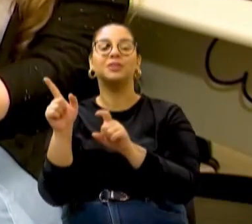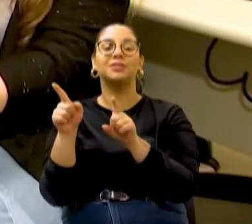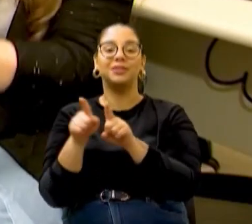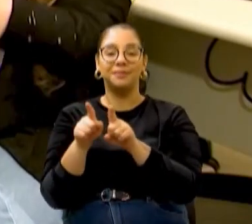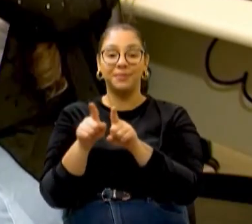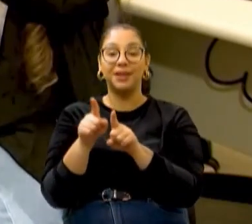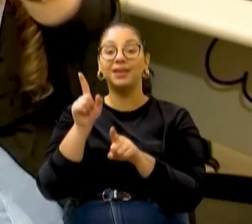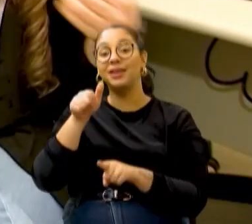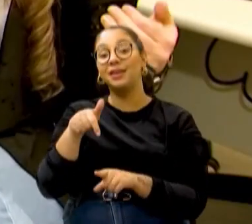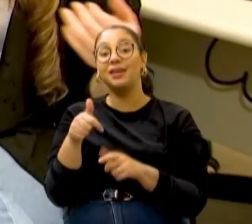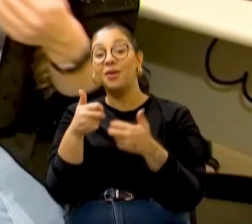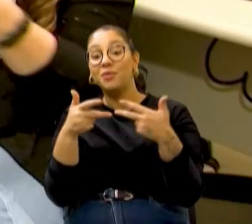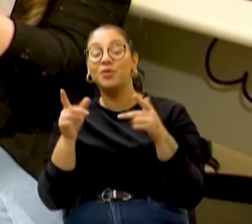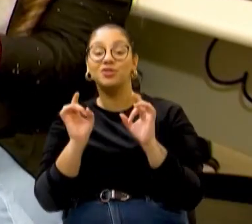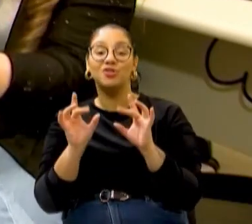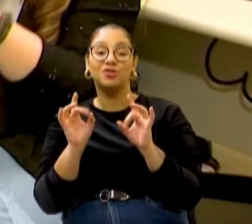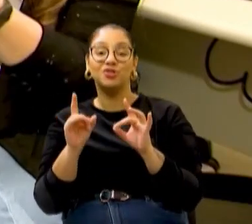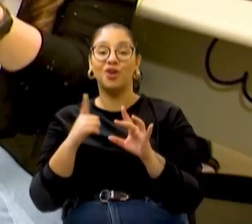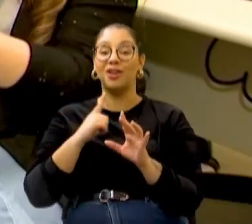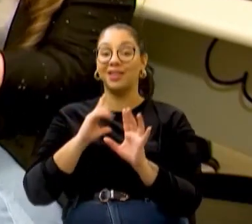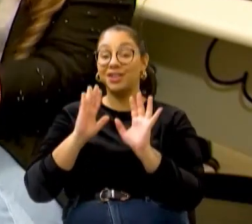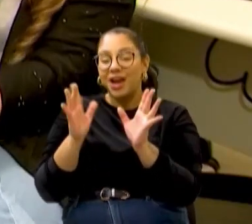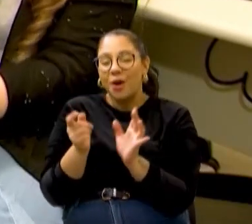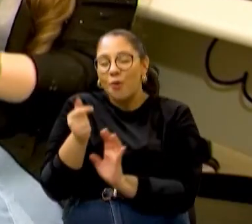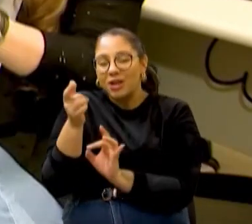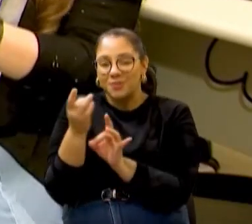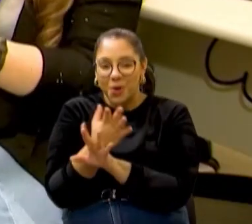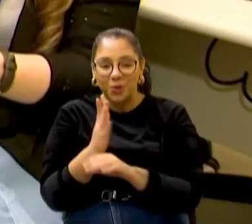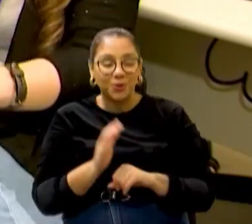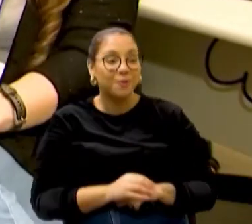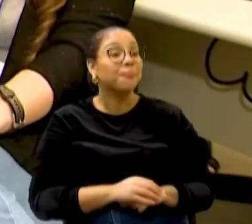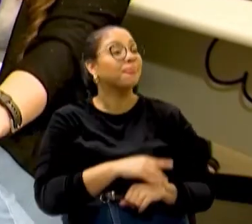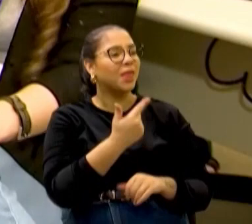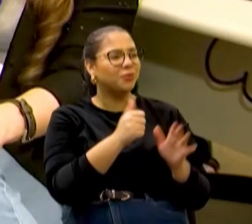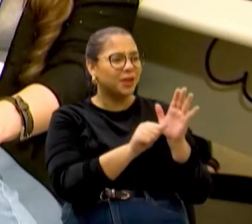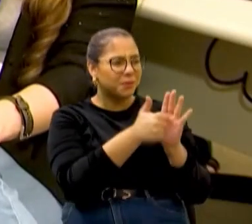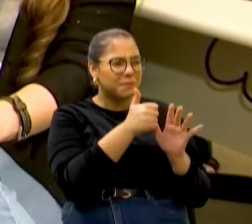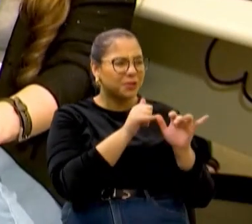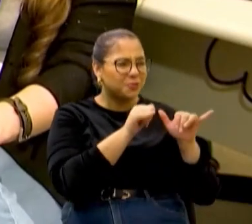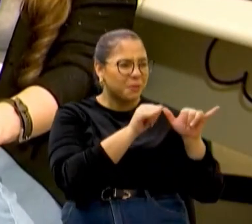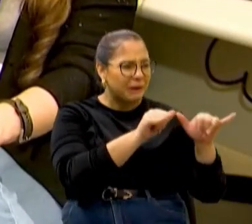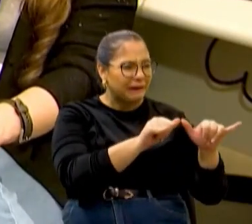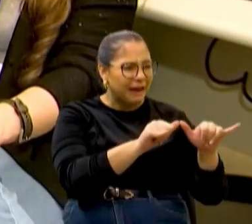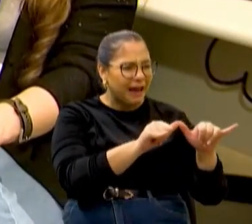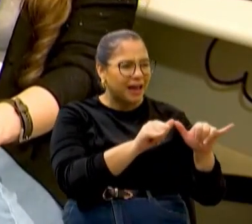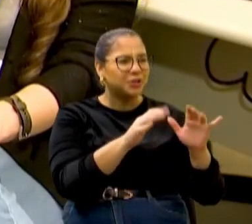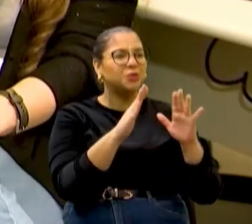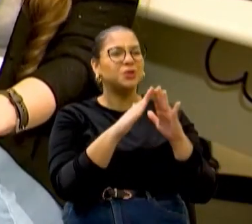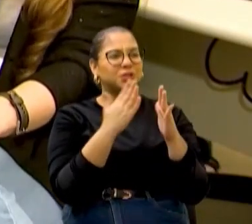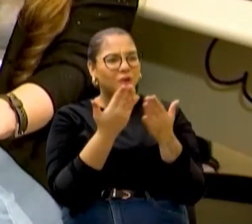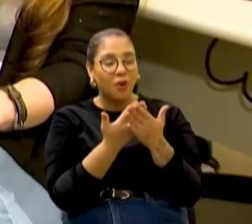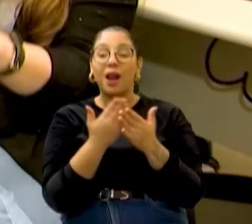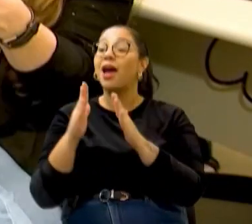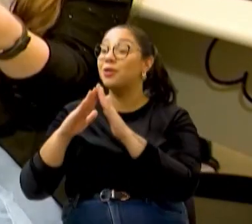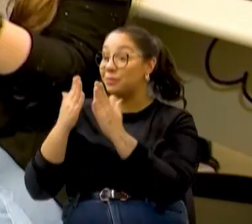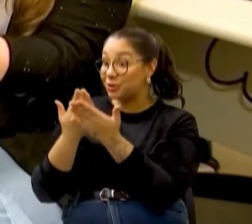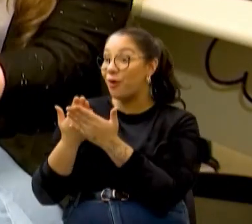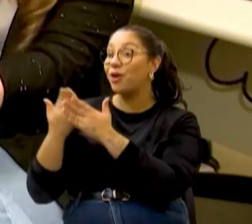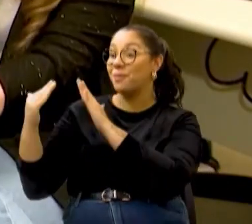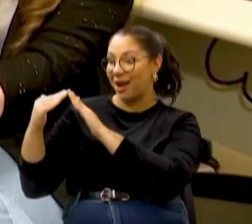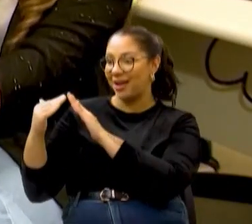fazer outras construções e além do que a gente já deixou o supermercado